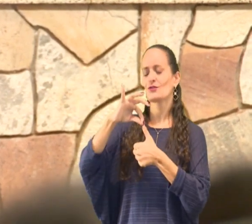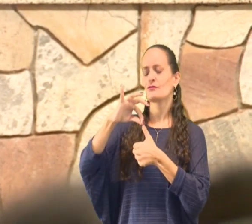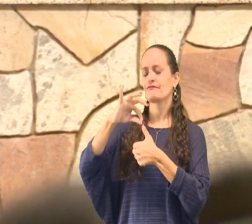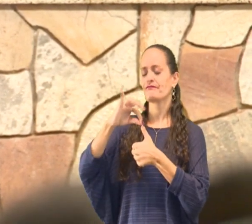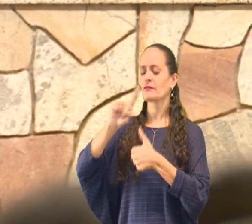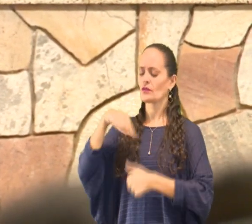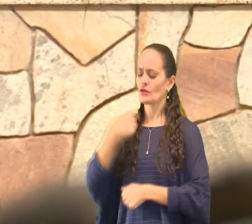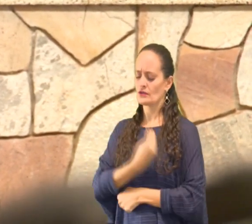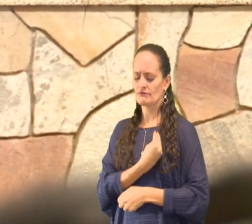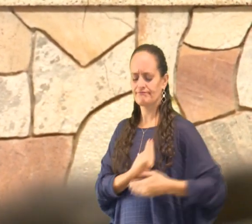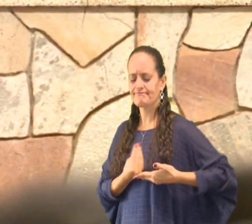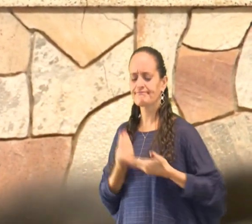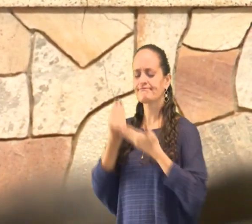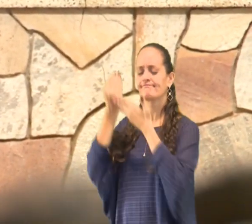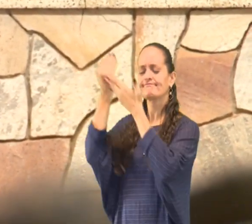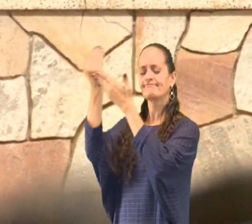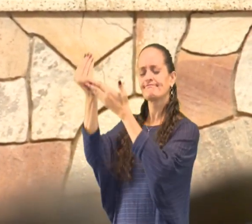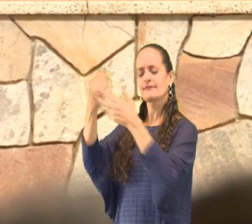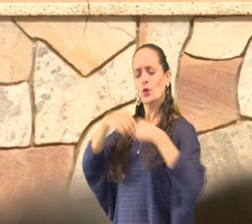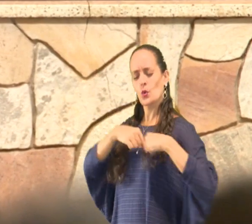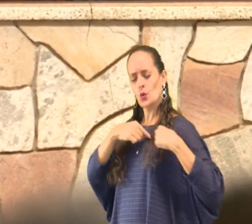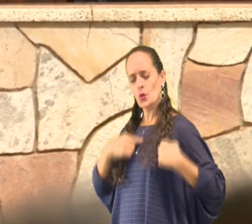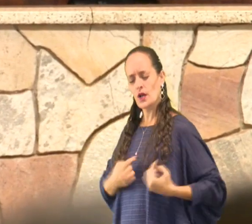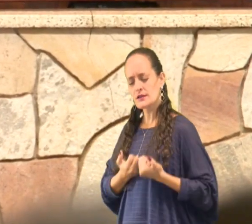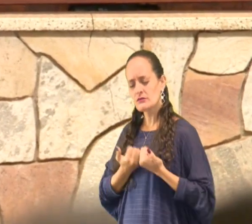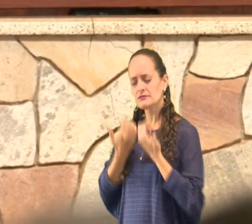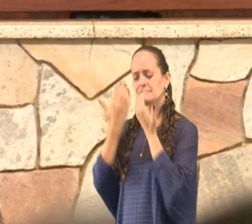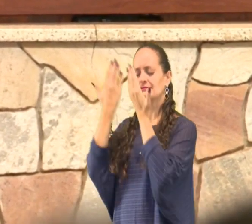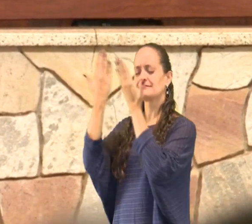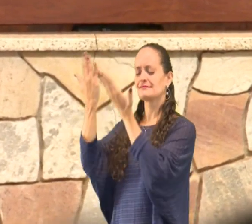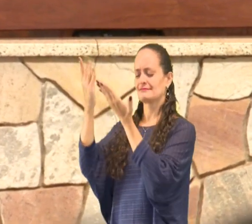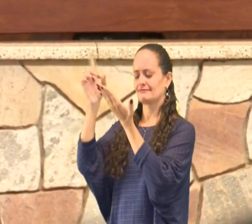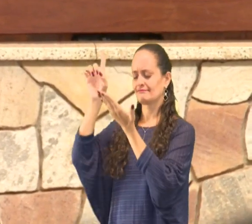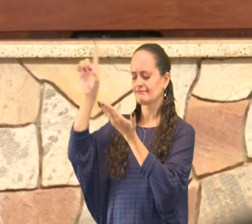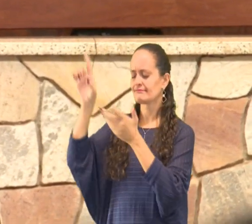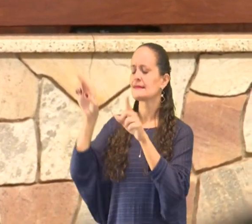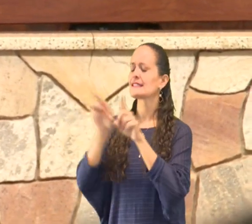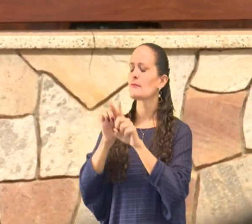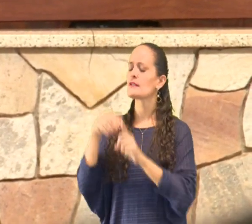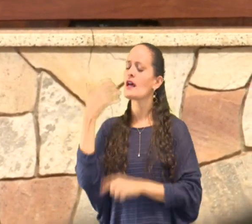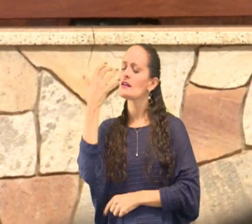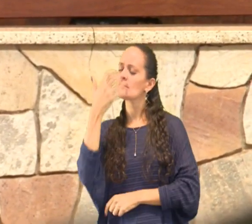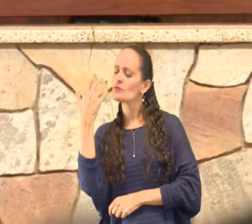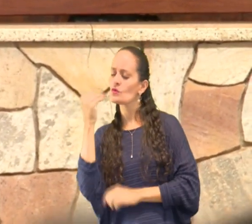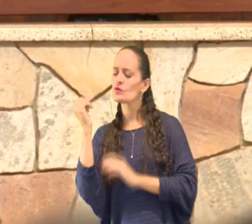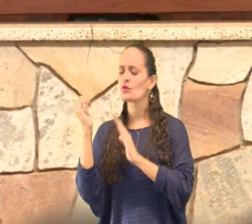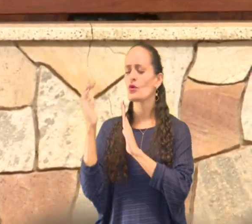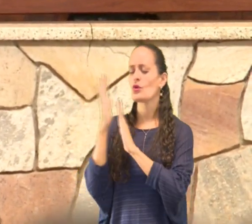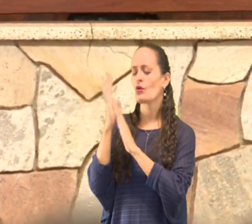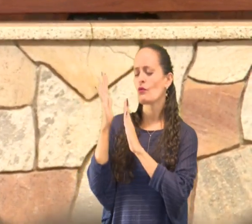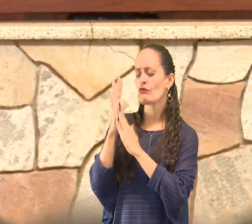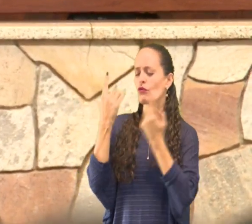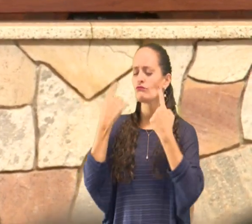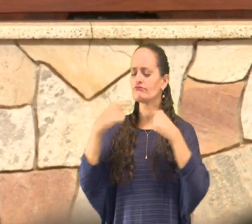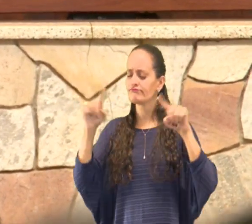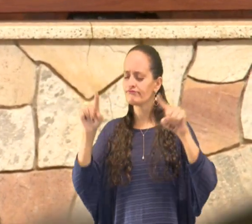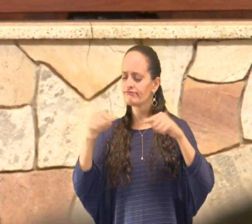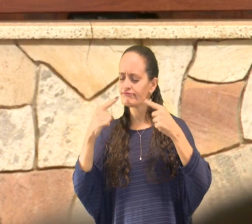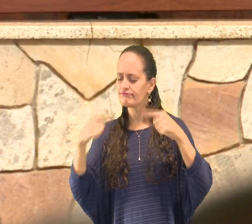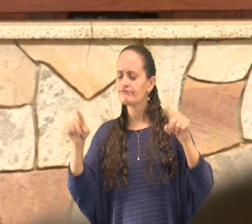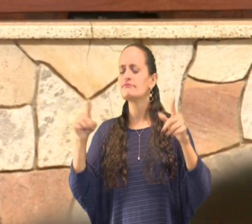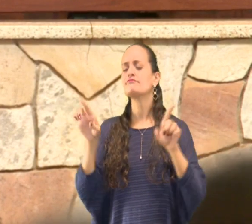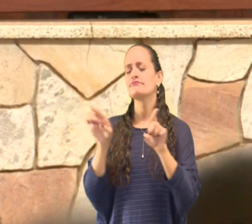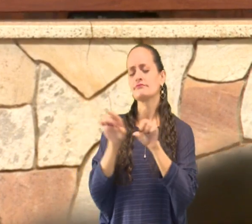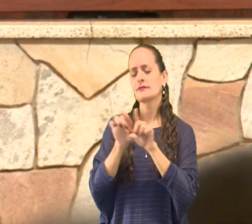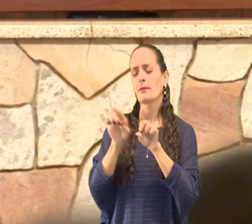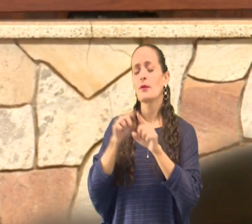Ti a nossa vida, o nosso coração. Entregamos a Ti, ó Deus, as canções, os hinos que entoaremos. É apenas, ó